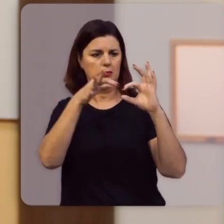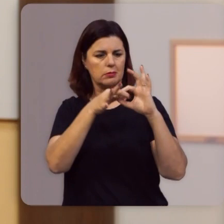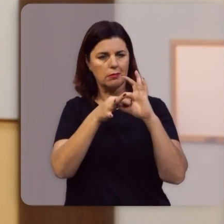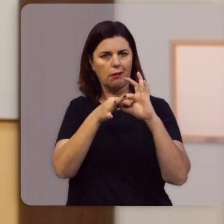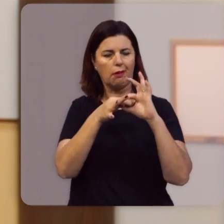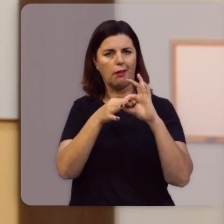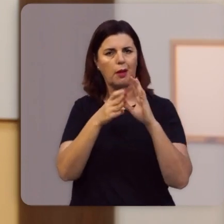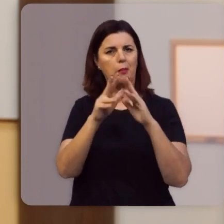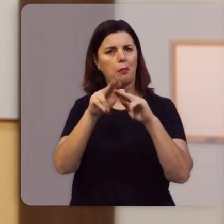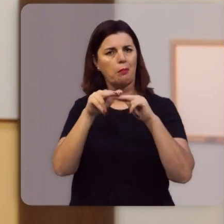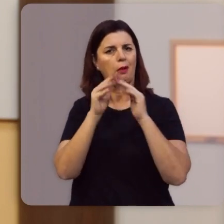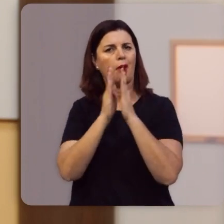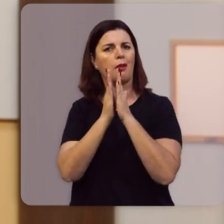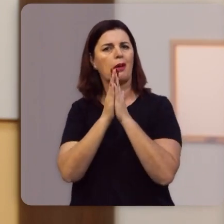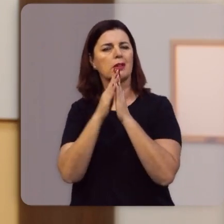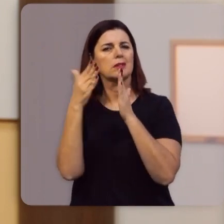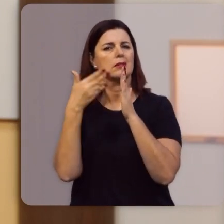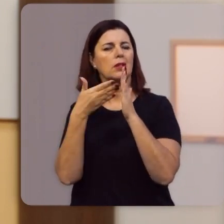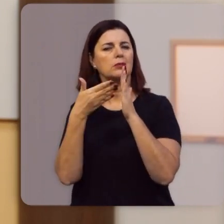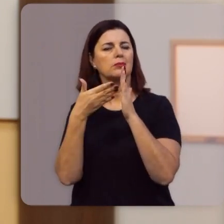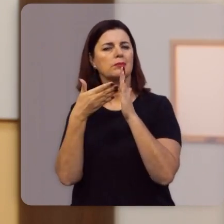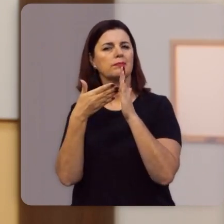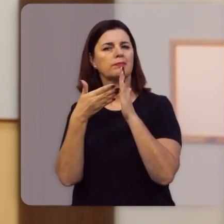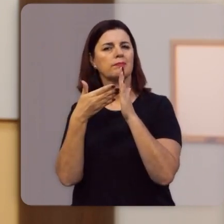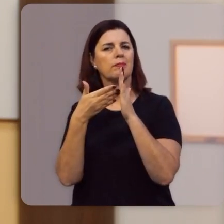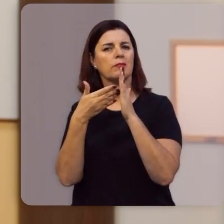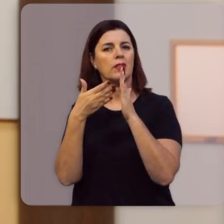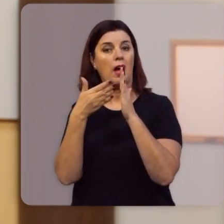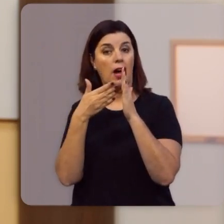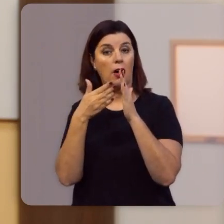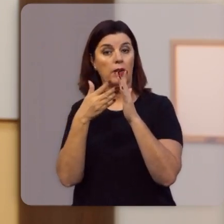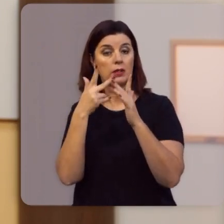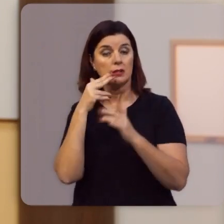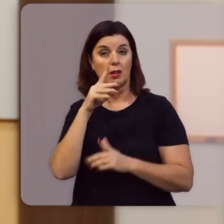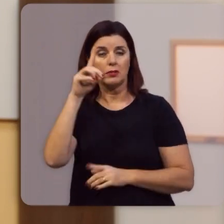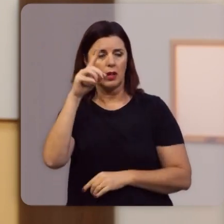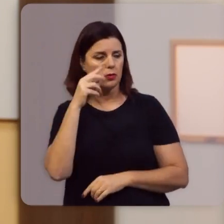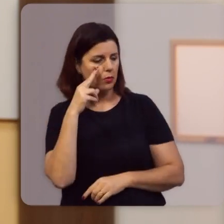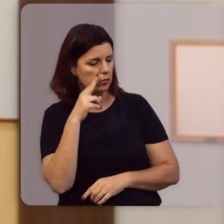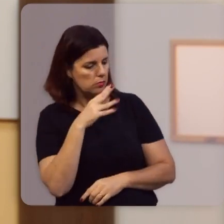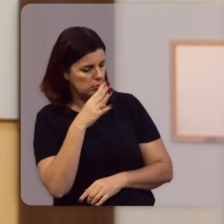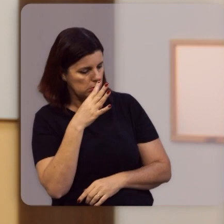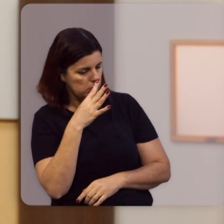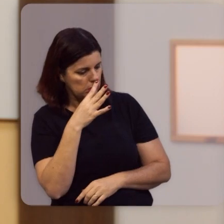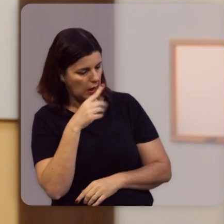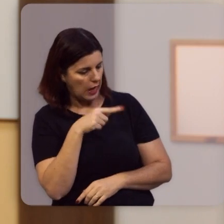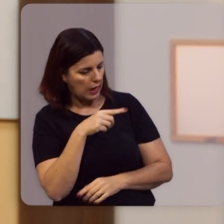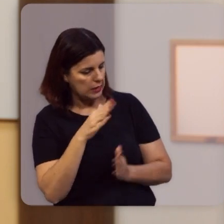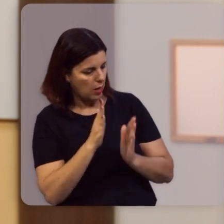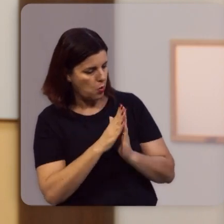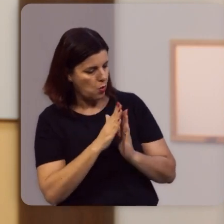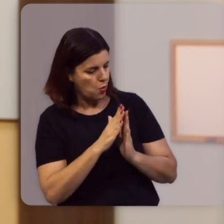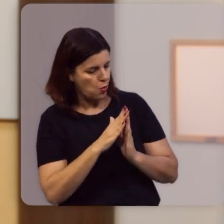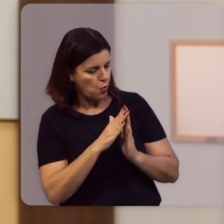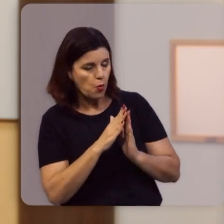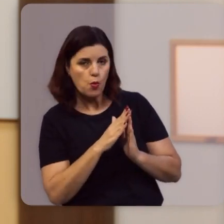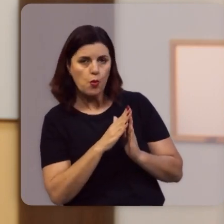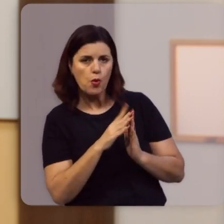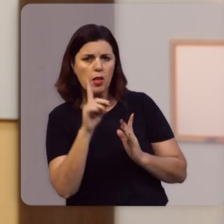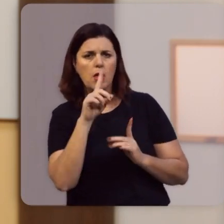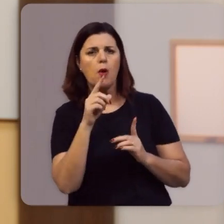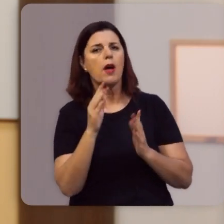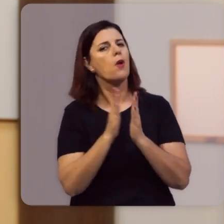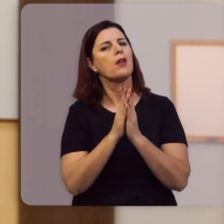trono do céu. A oração aciona o braço do Deus Todo-Poderoso. Não é a oração